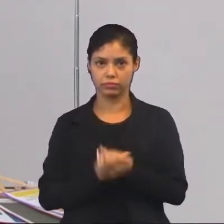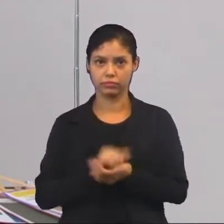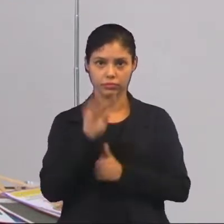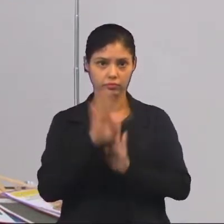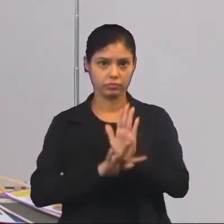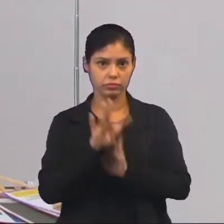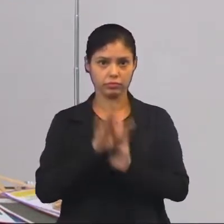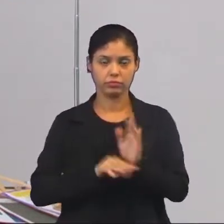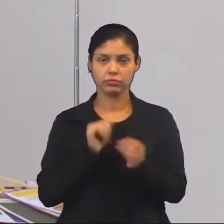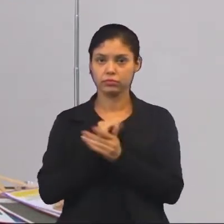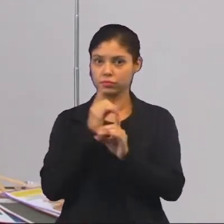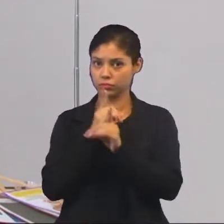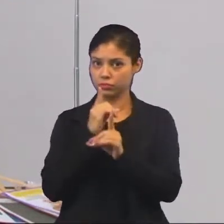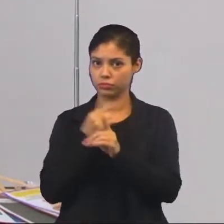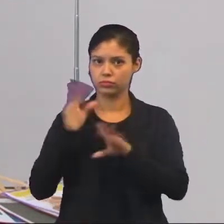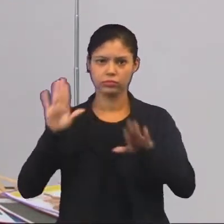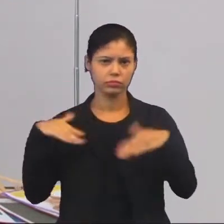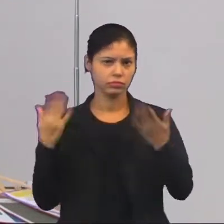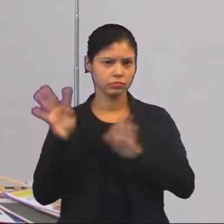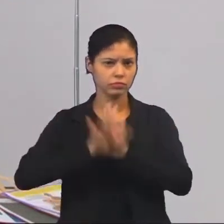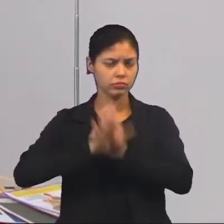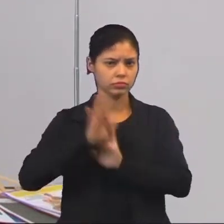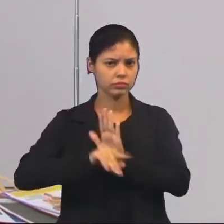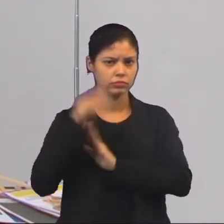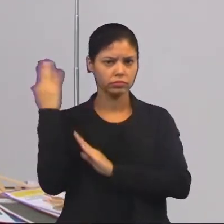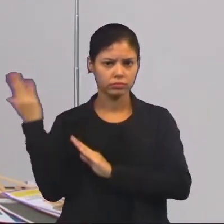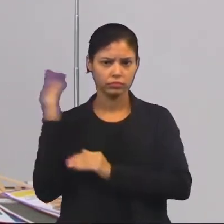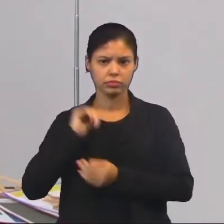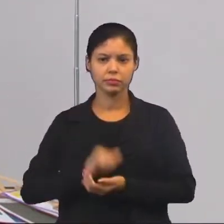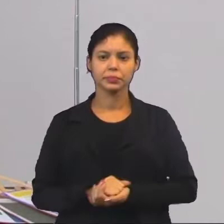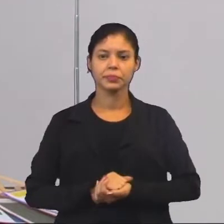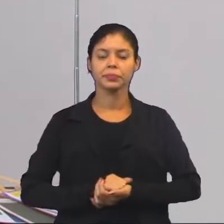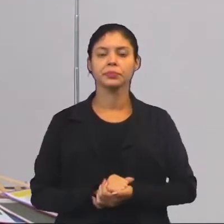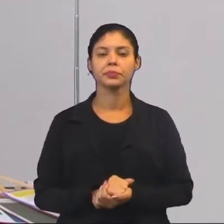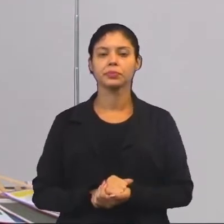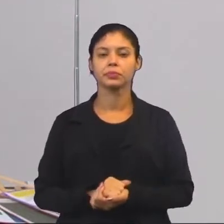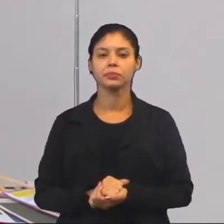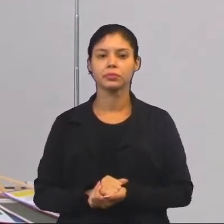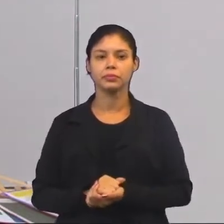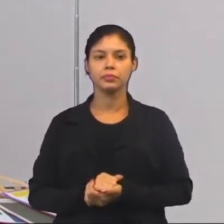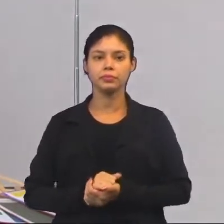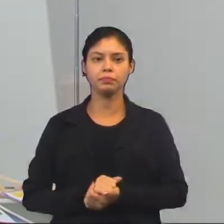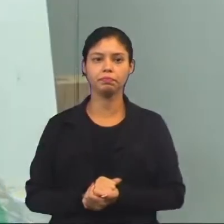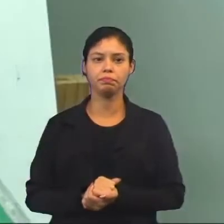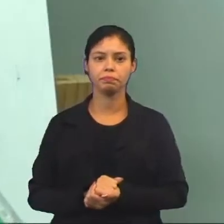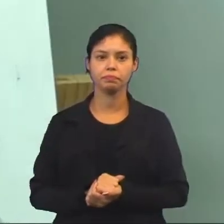um texto e vamos descobrir que tipo de texto é esse. Vamos lá?